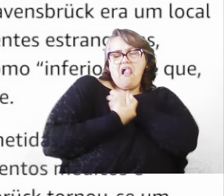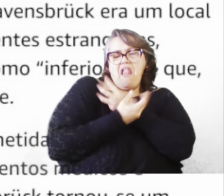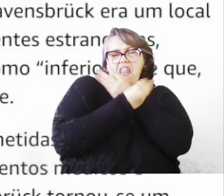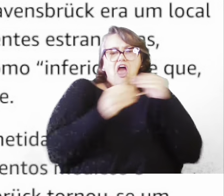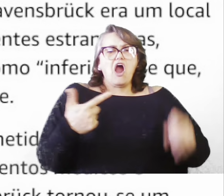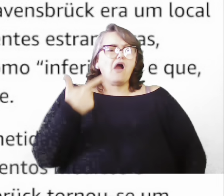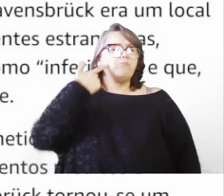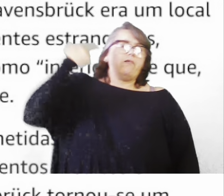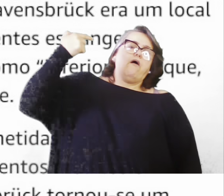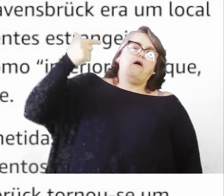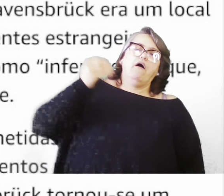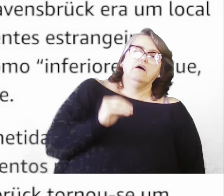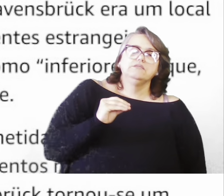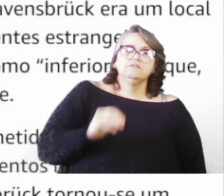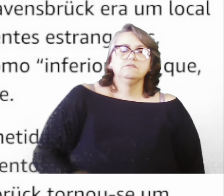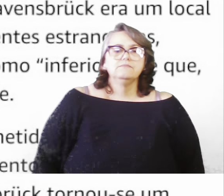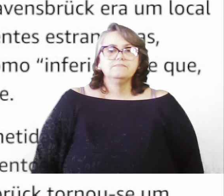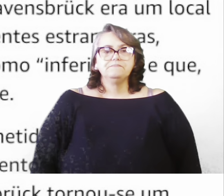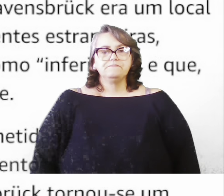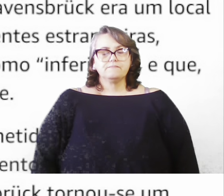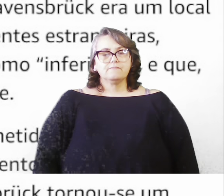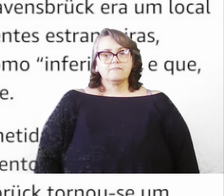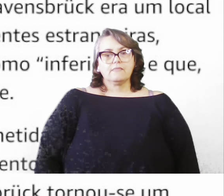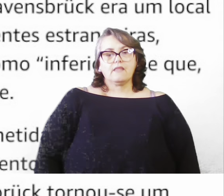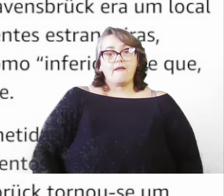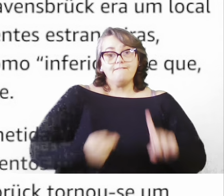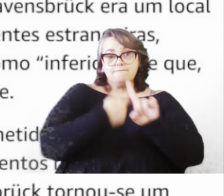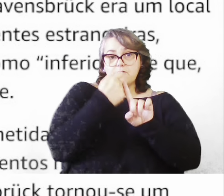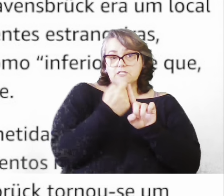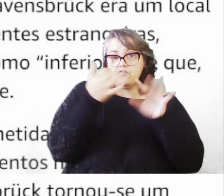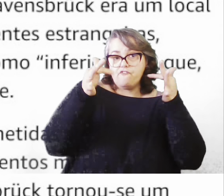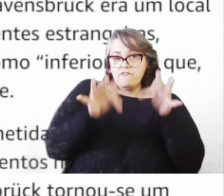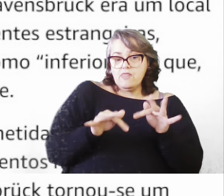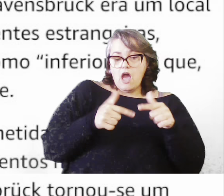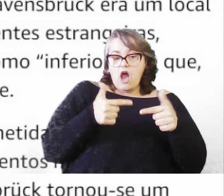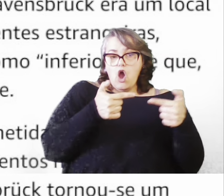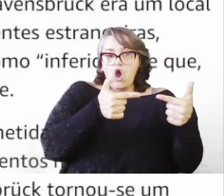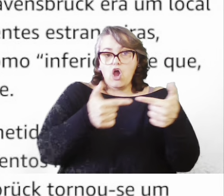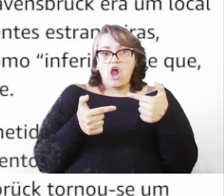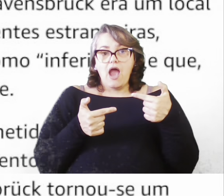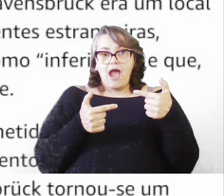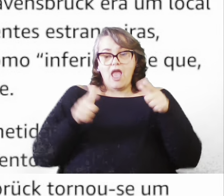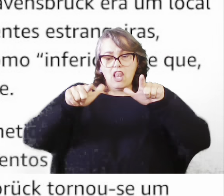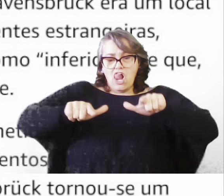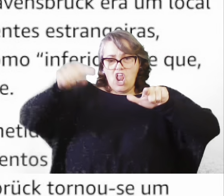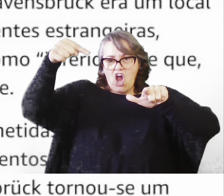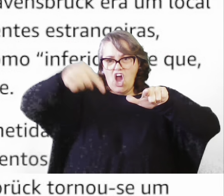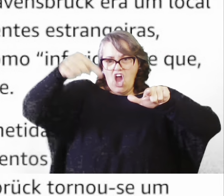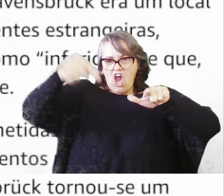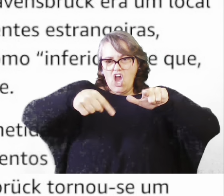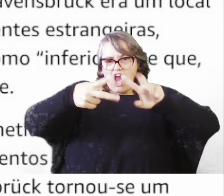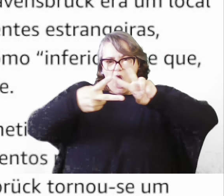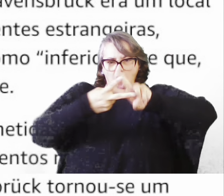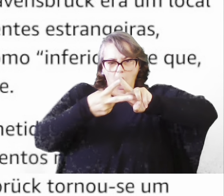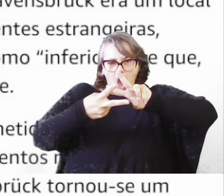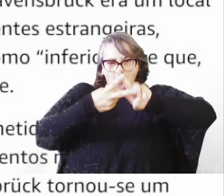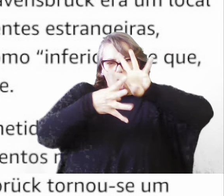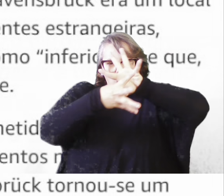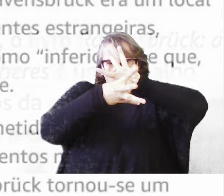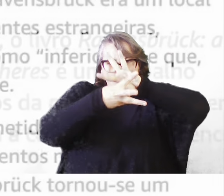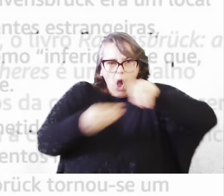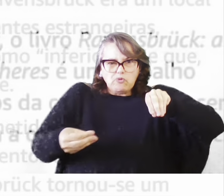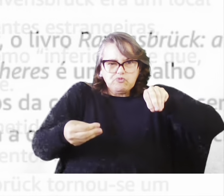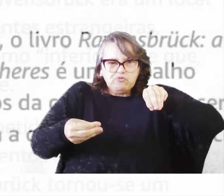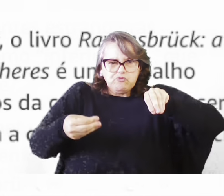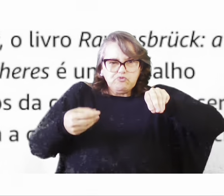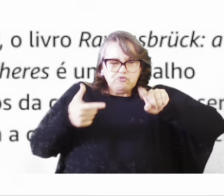experimentos médicos e execuções aleatórias. Nos meses finais da guerra, Ravensbrück tornou-se um